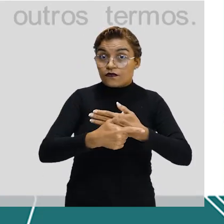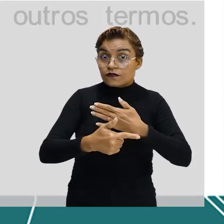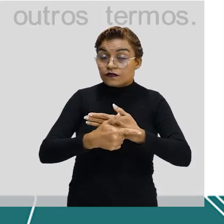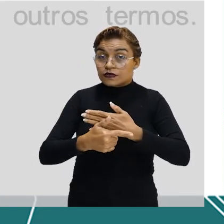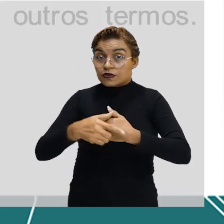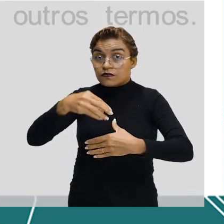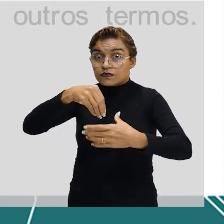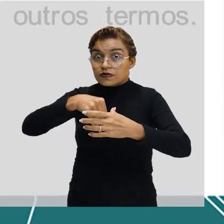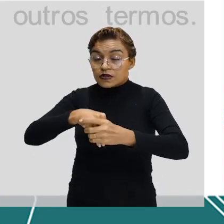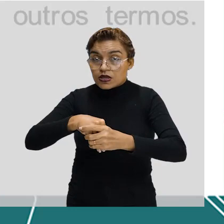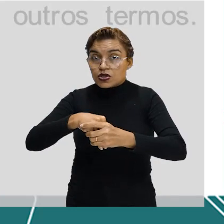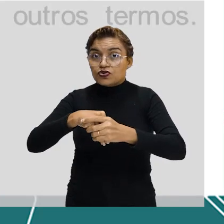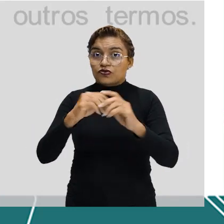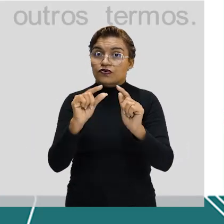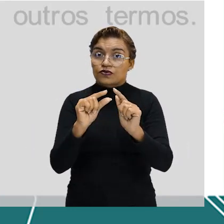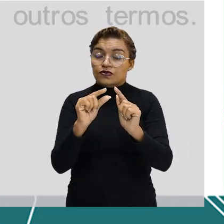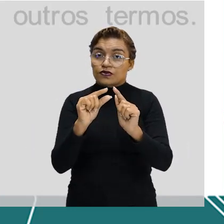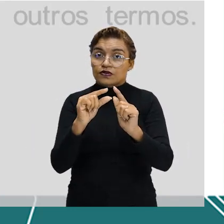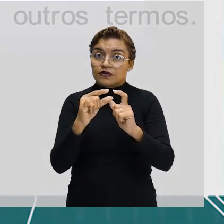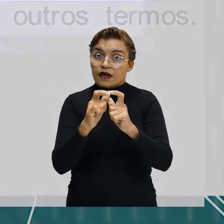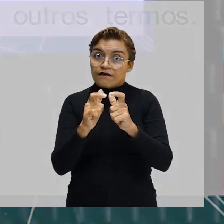oração,